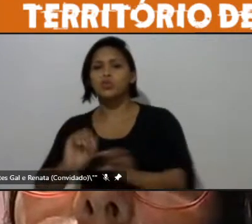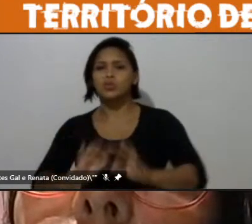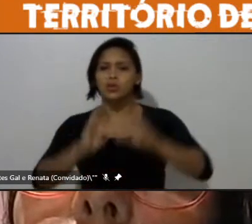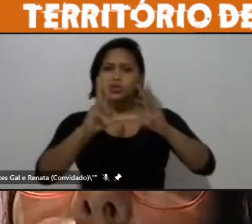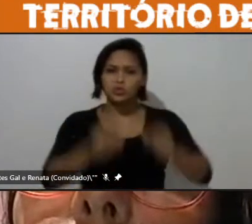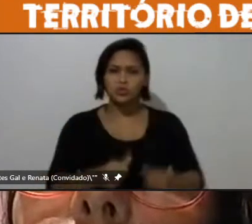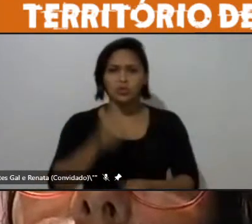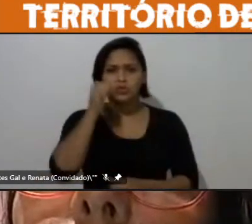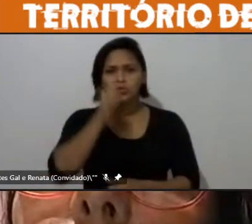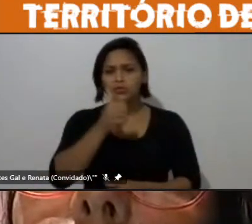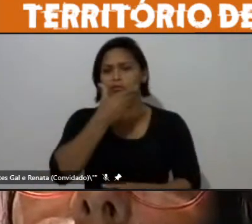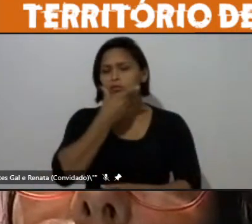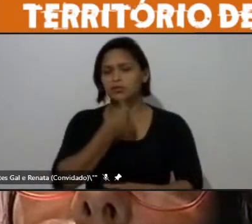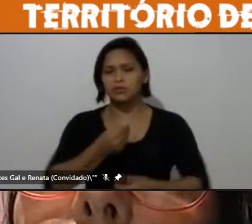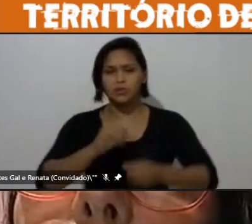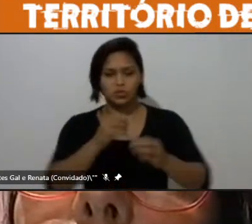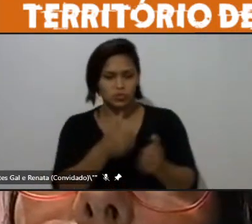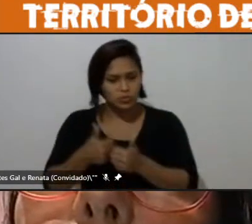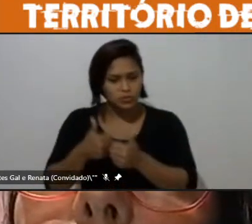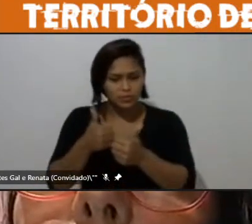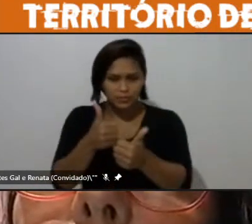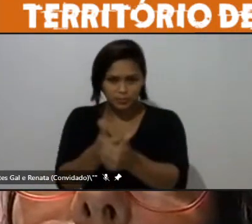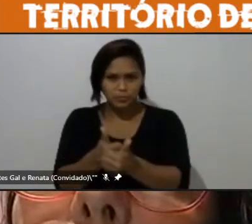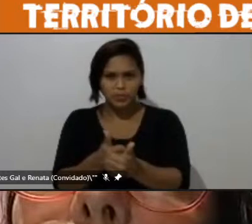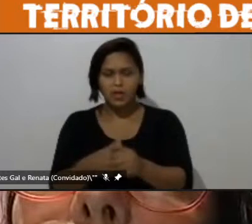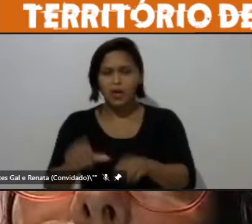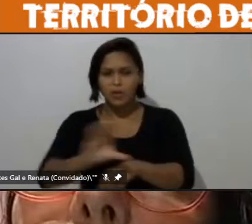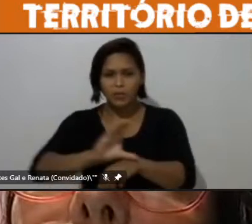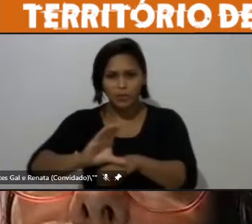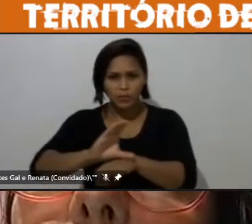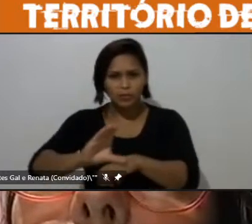todas e todos que estão aí nos acompanhando, né, no curso.